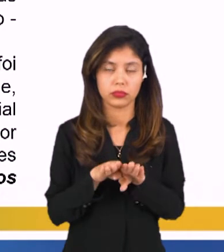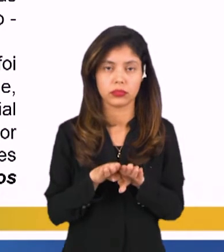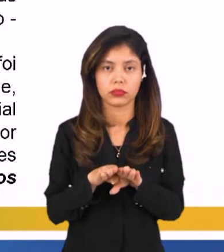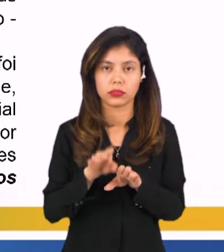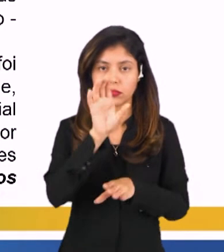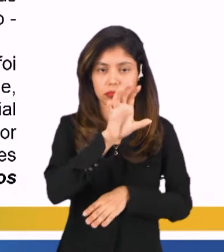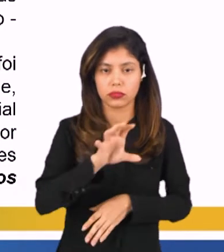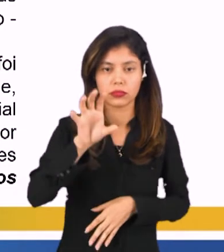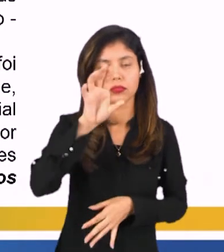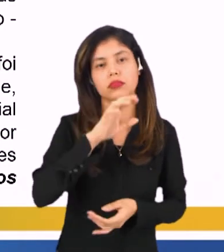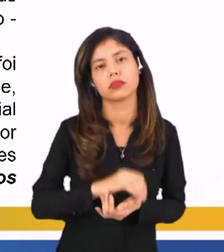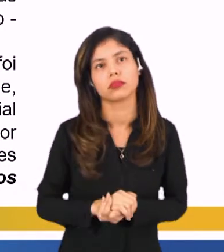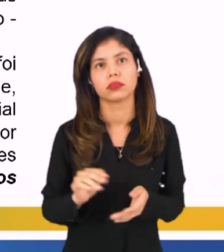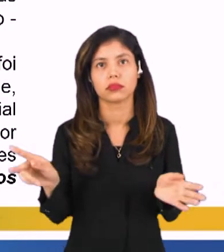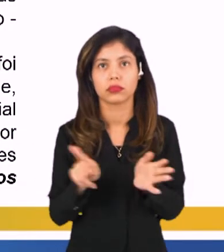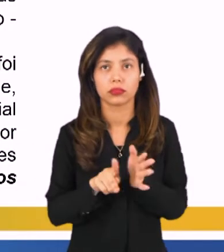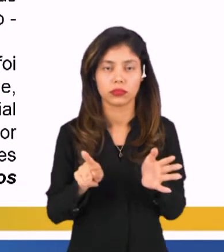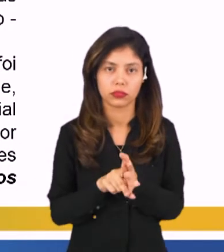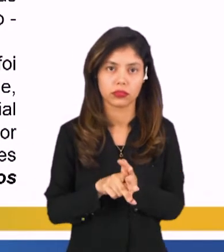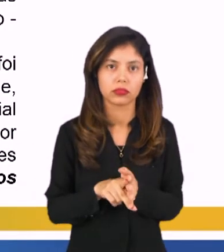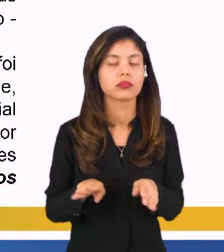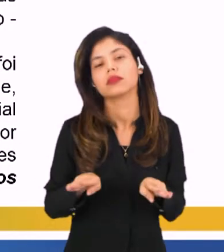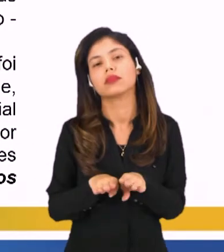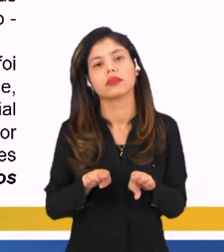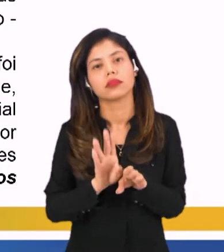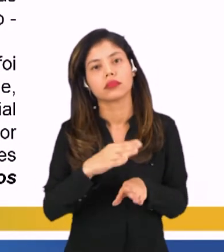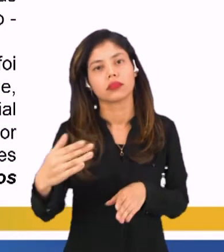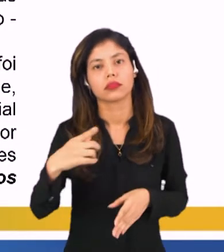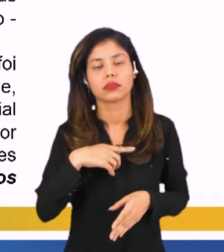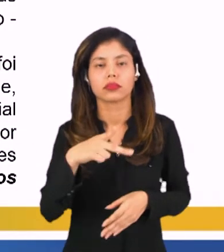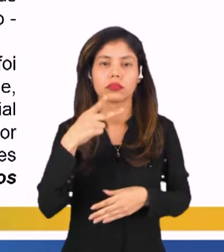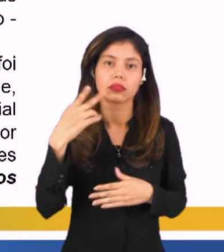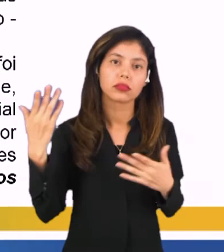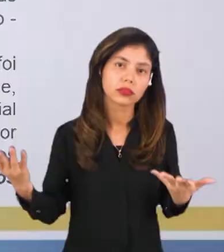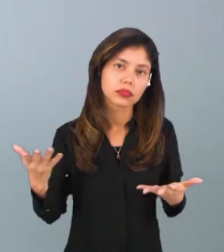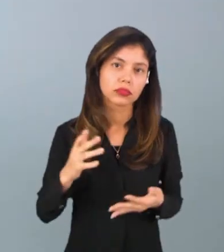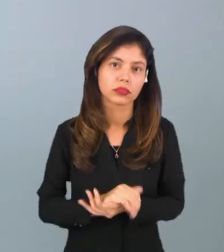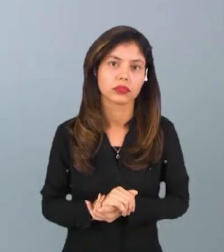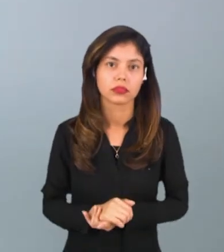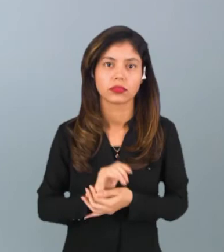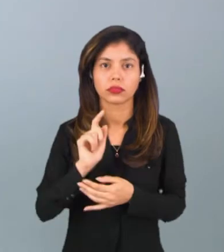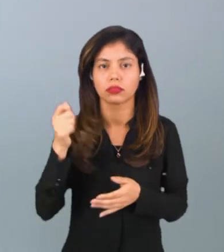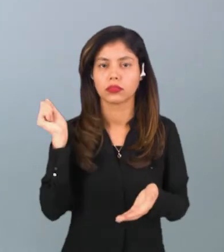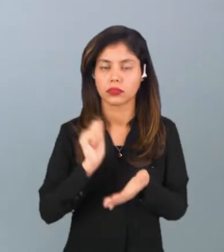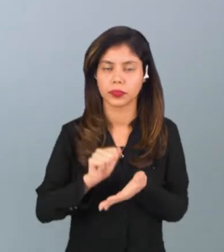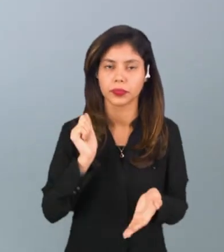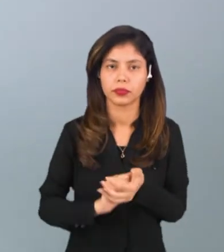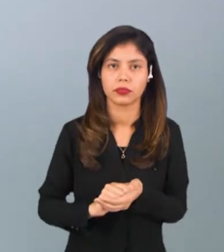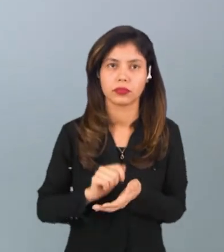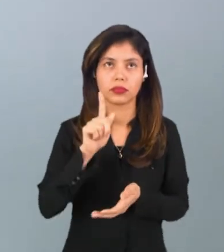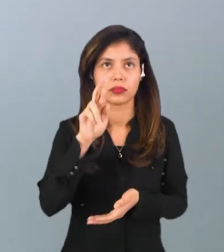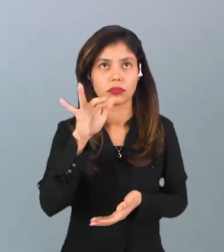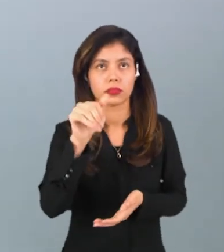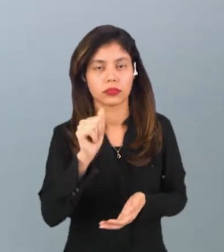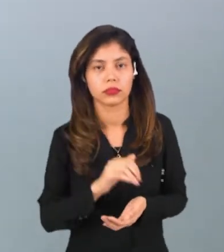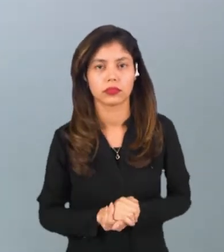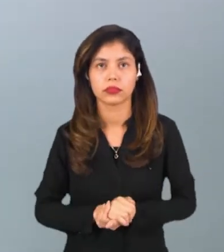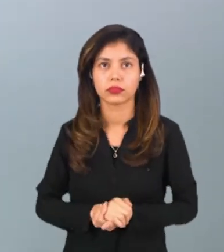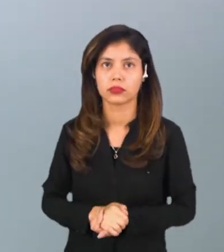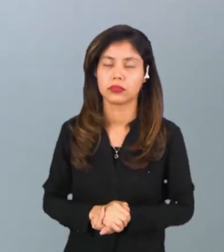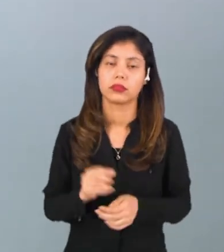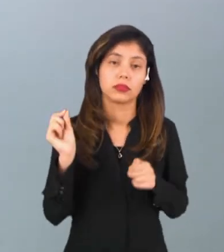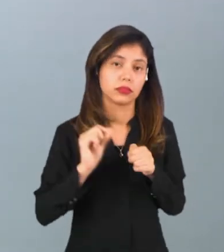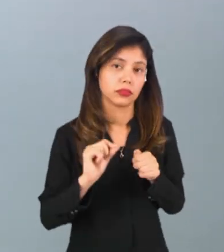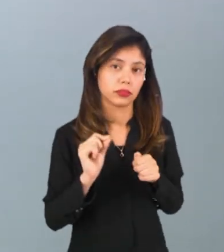pela ressonância poética do nome. Então, gente, a autobiografia de Gabriel Garcia Marques,